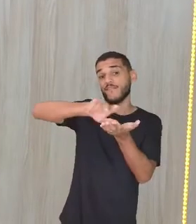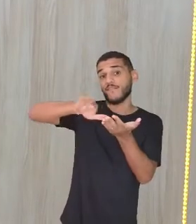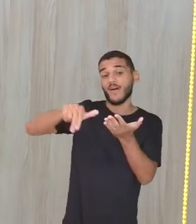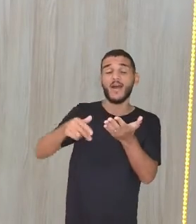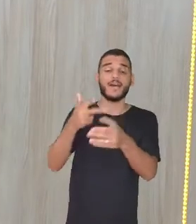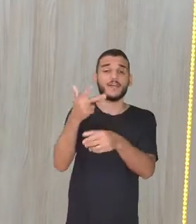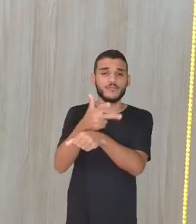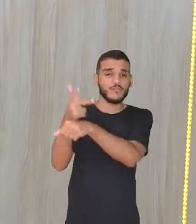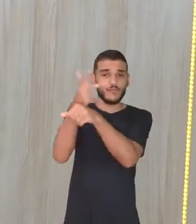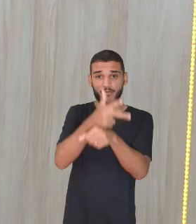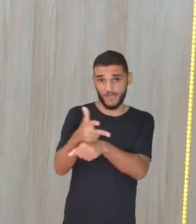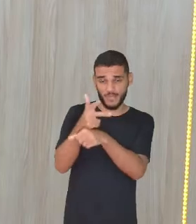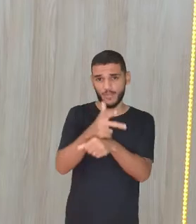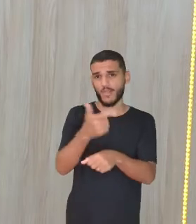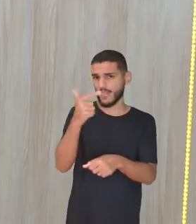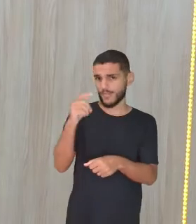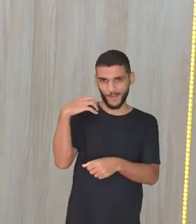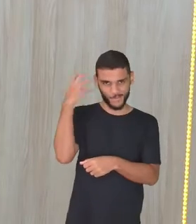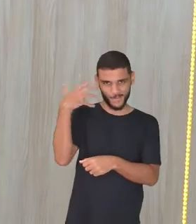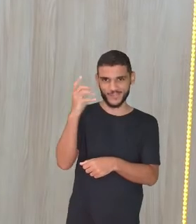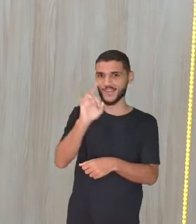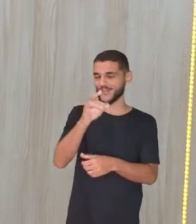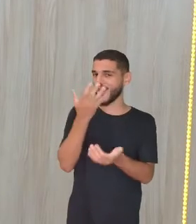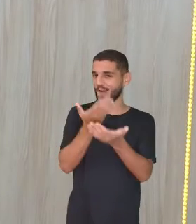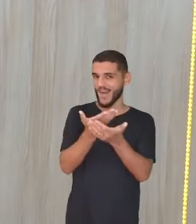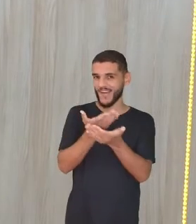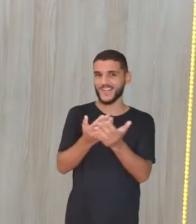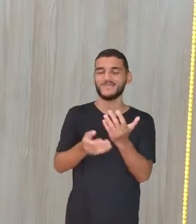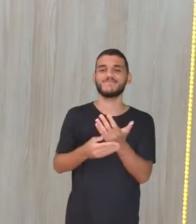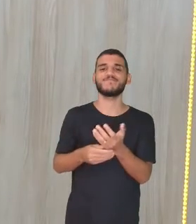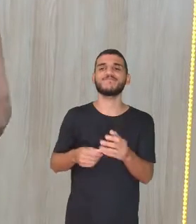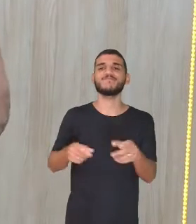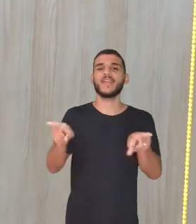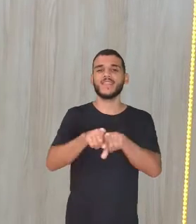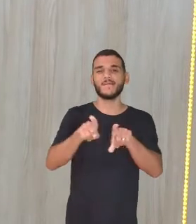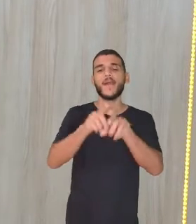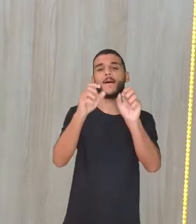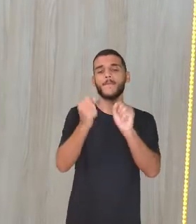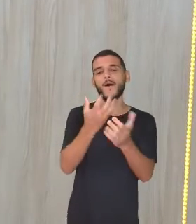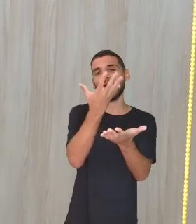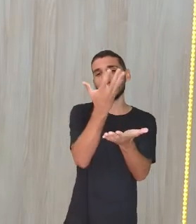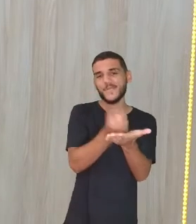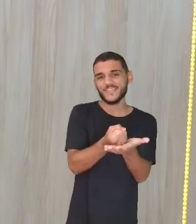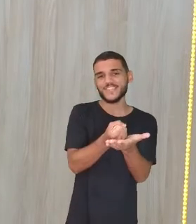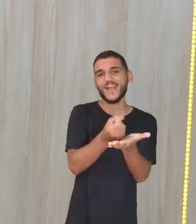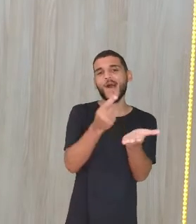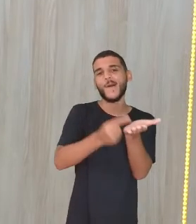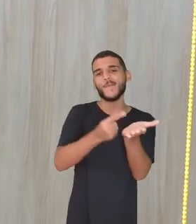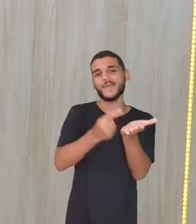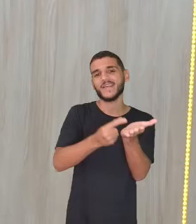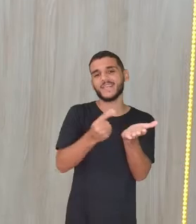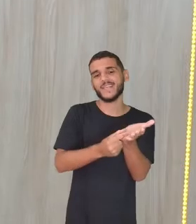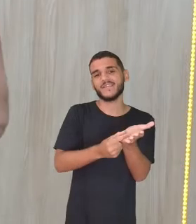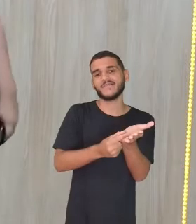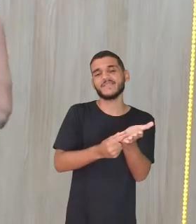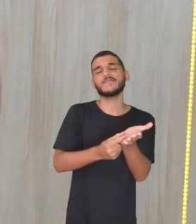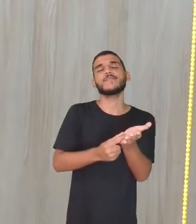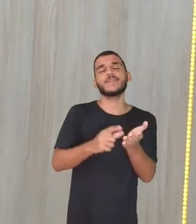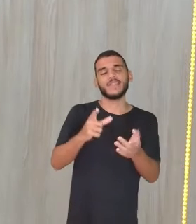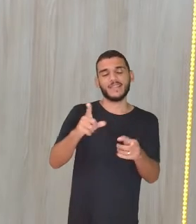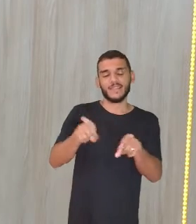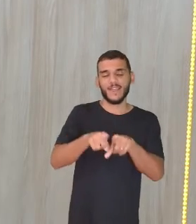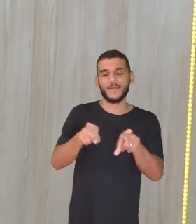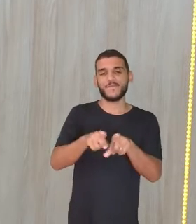nossas aulas. E também, né, Cleiton, pode baixar o aplicativo através dos QR Codes